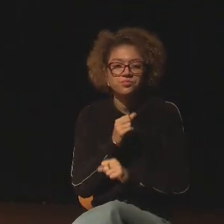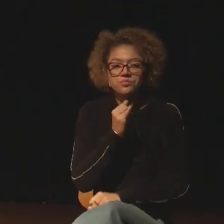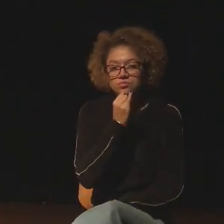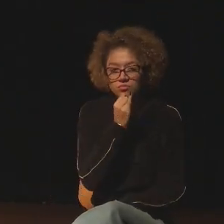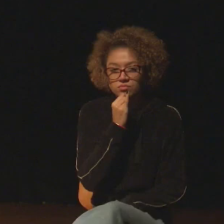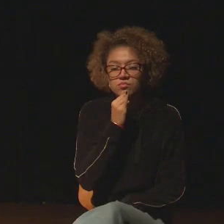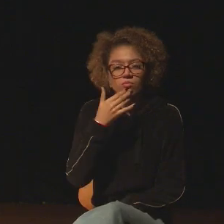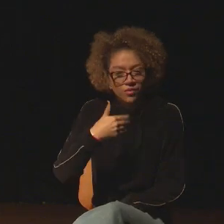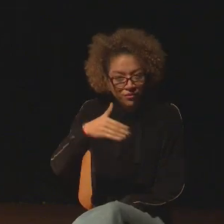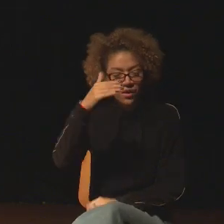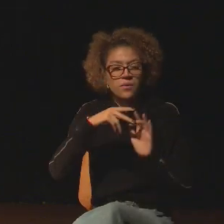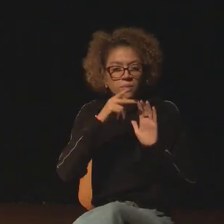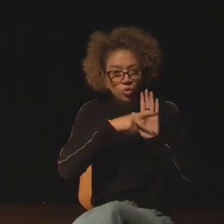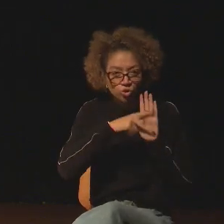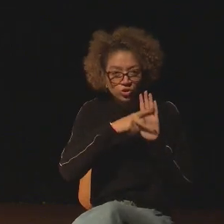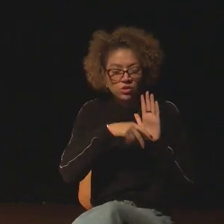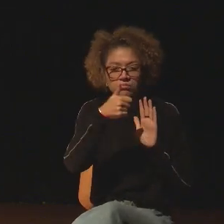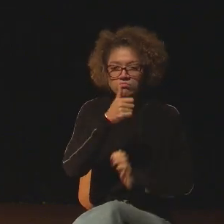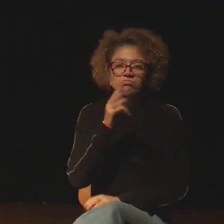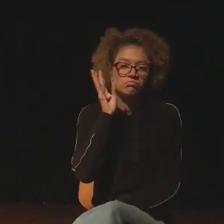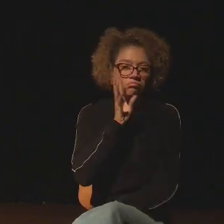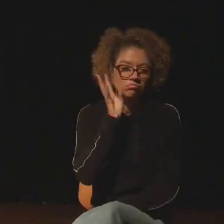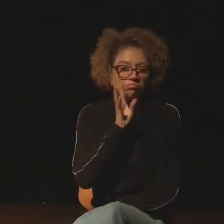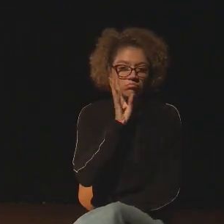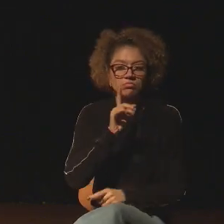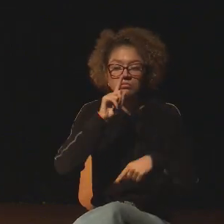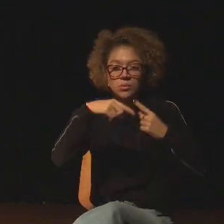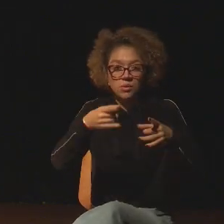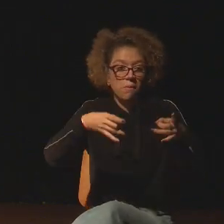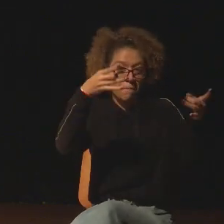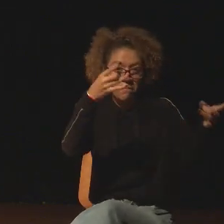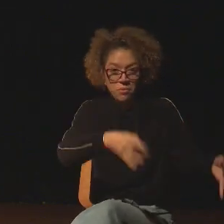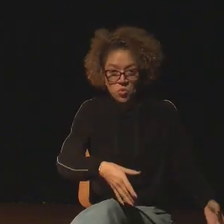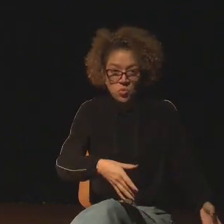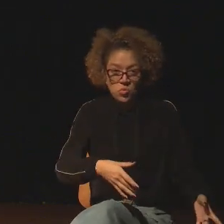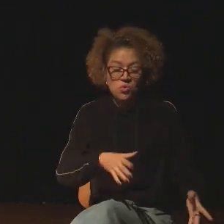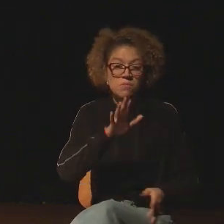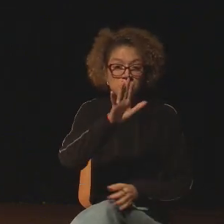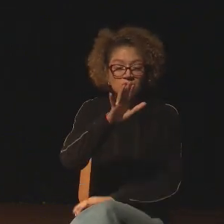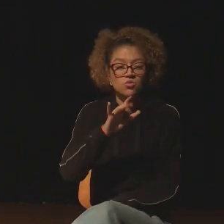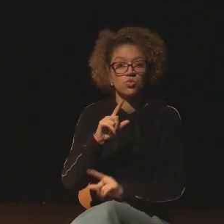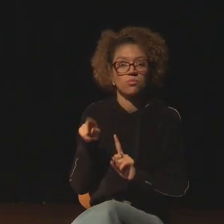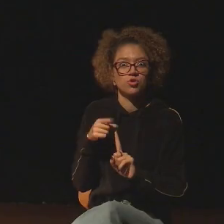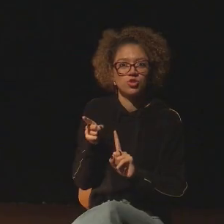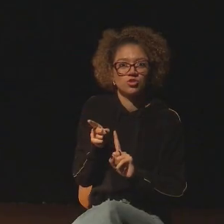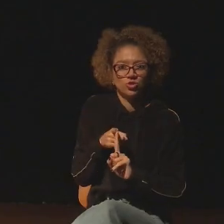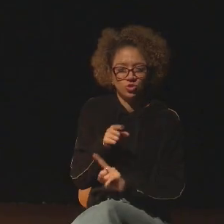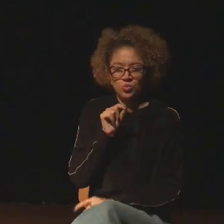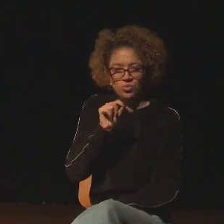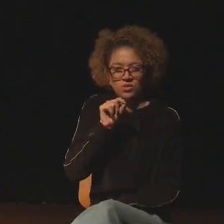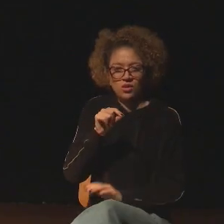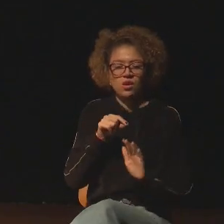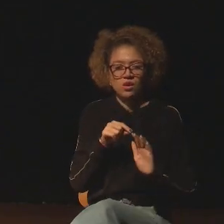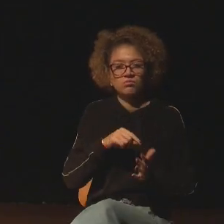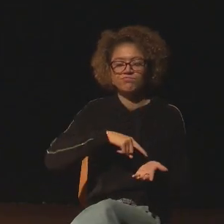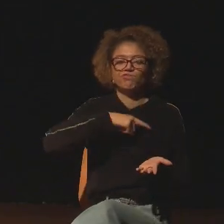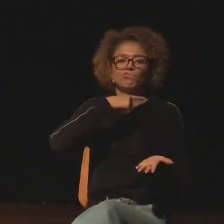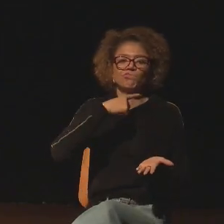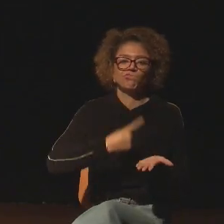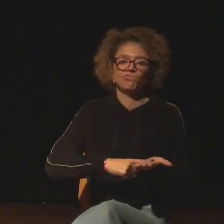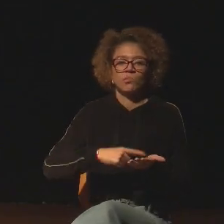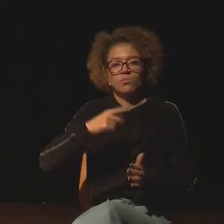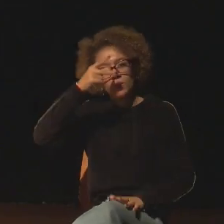um projeto, vai ficar super legal, um ano depois ele está abandonado, isso é uma ideia de assumir esse compromisso conjuntamente